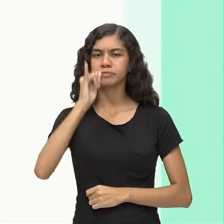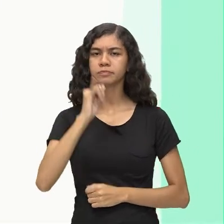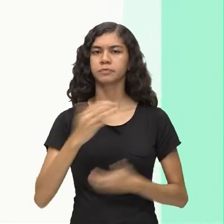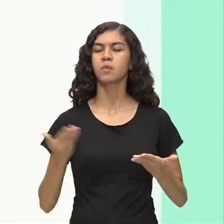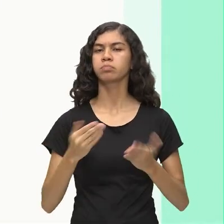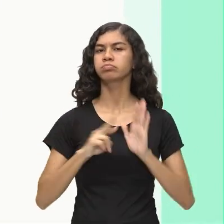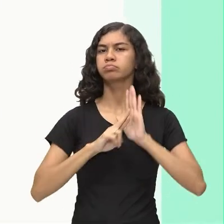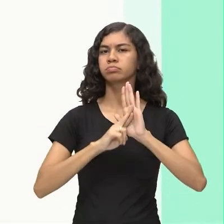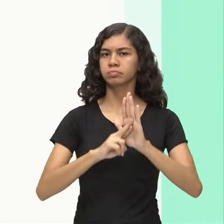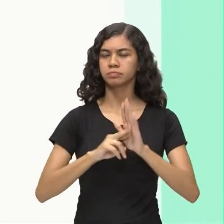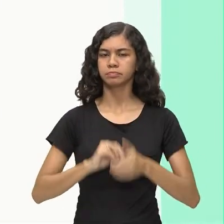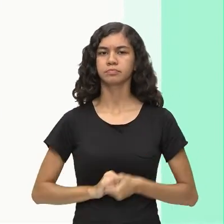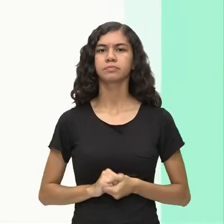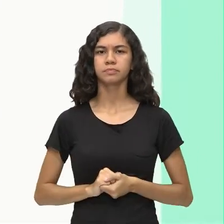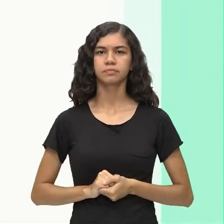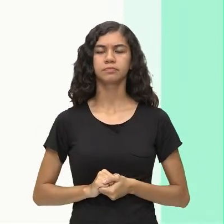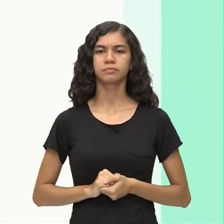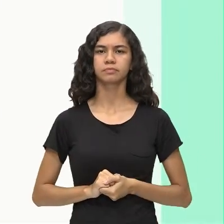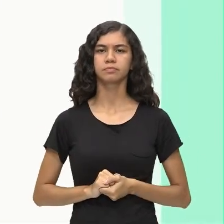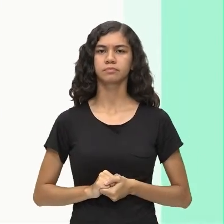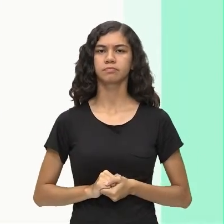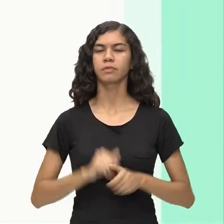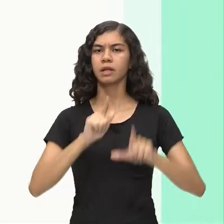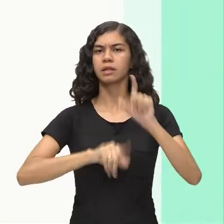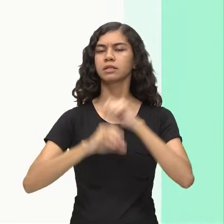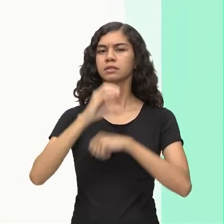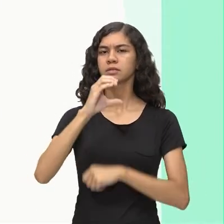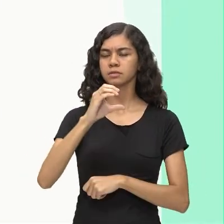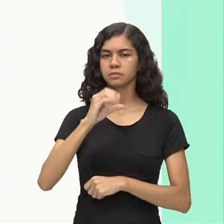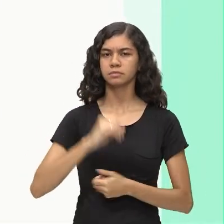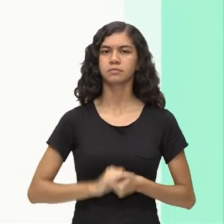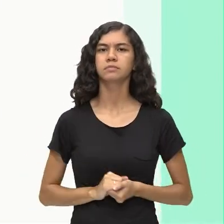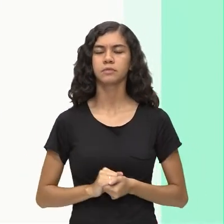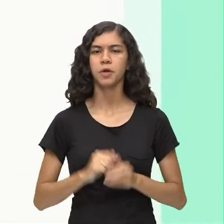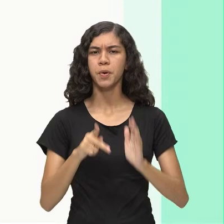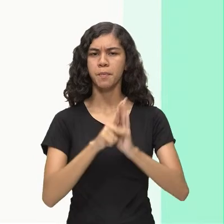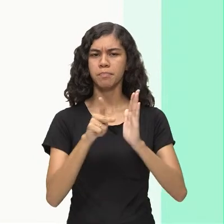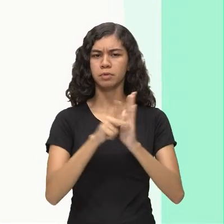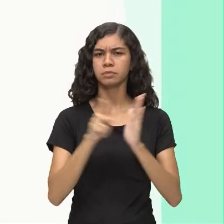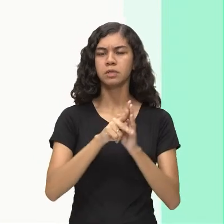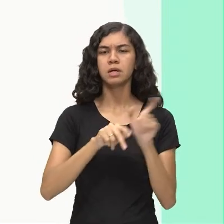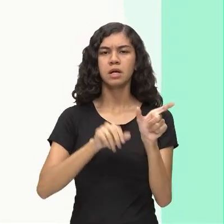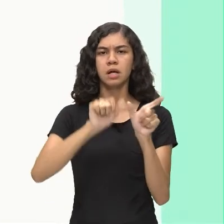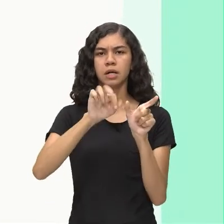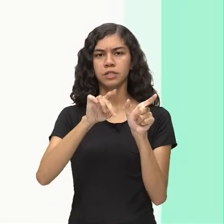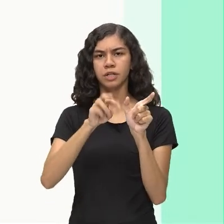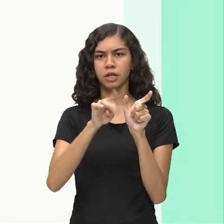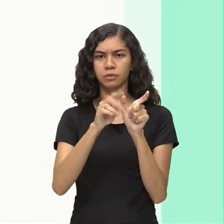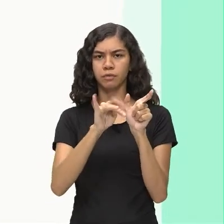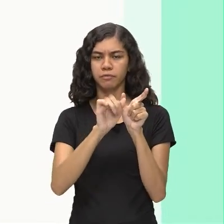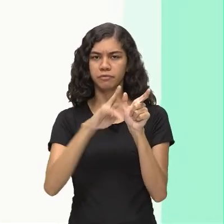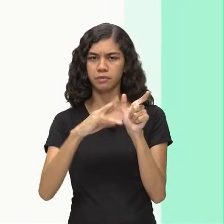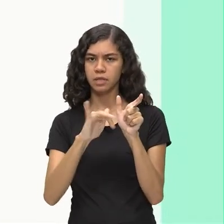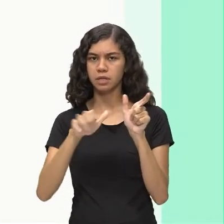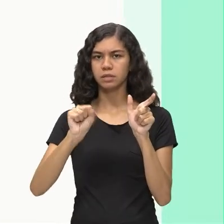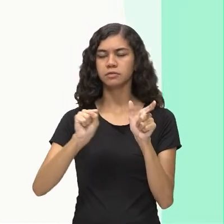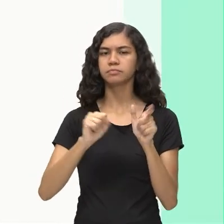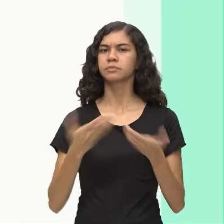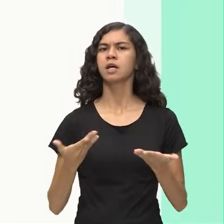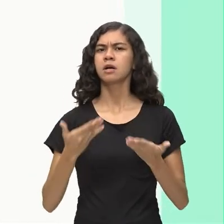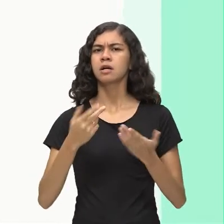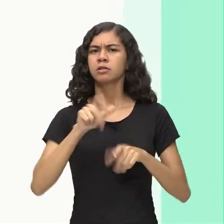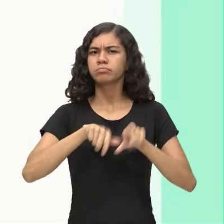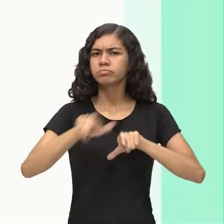resposta correta, que é a letra C, antirretrovirais. Então, as pessoas que foram acometidas ali pelo vírus